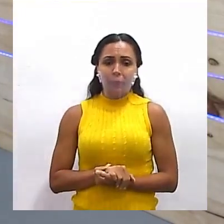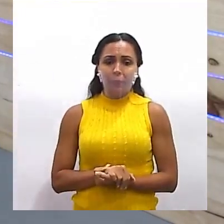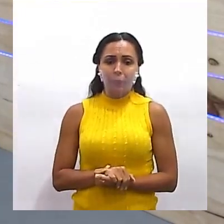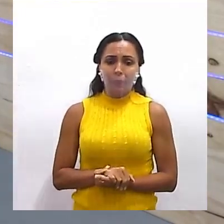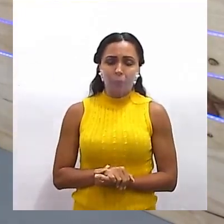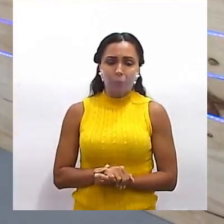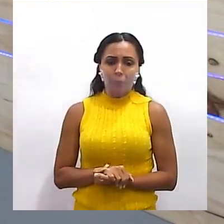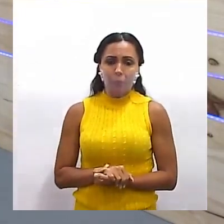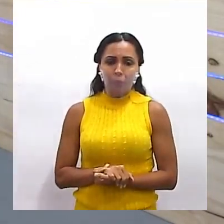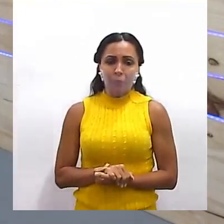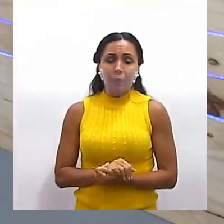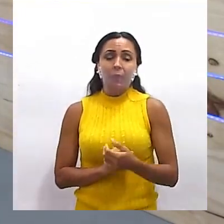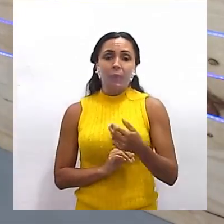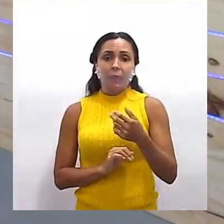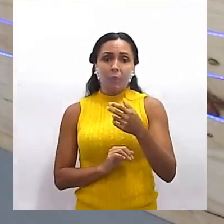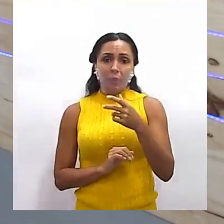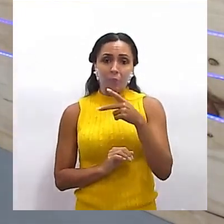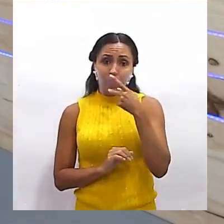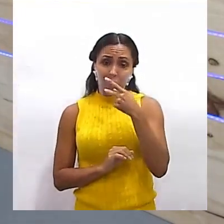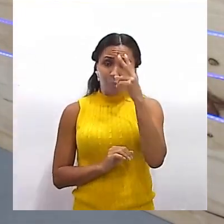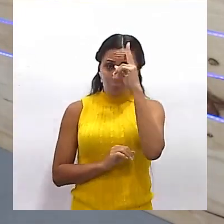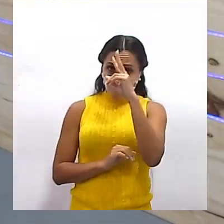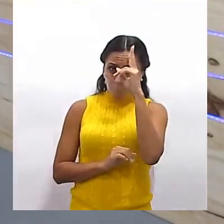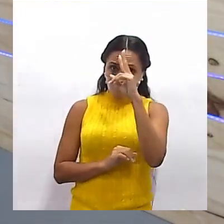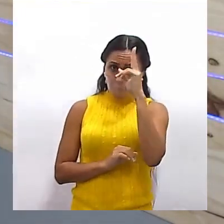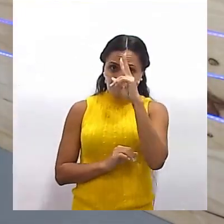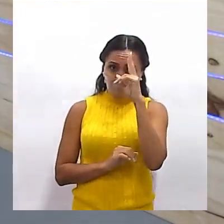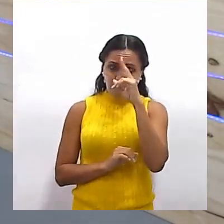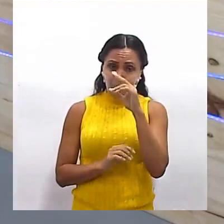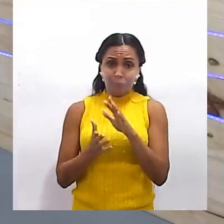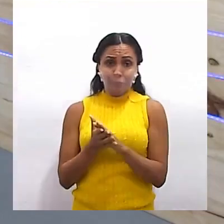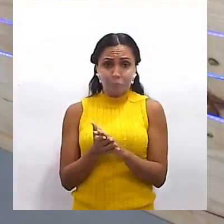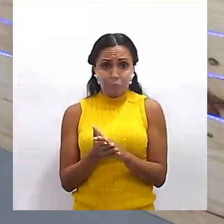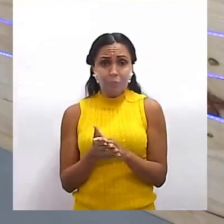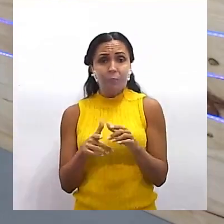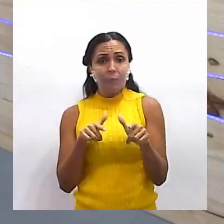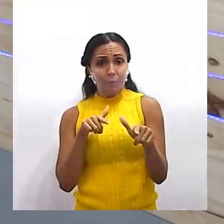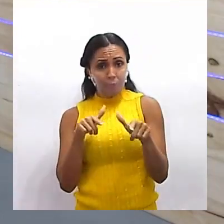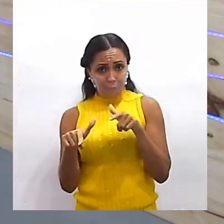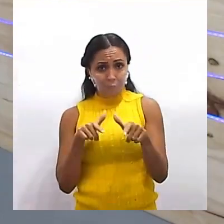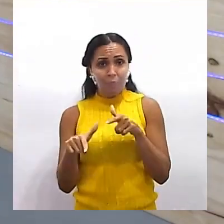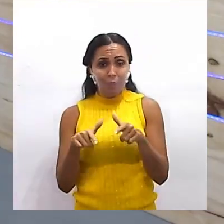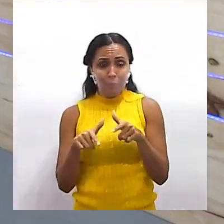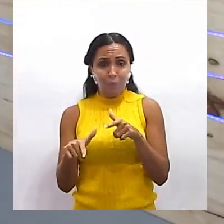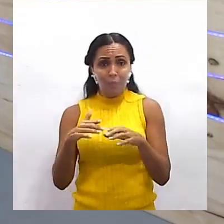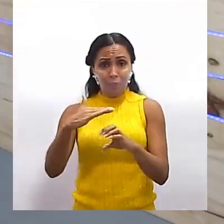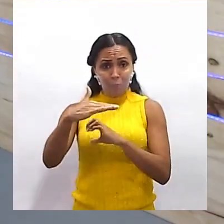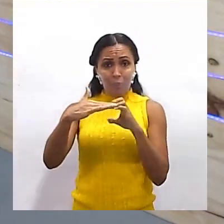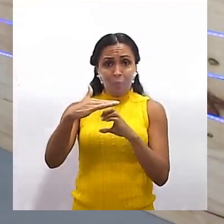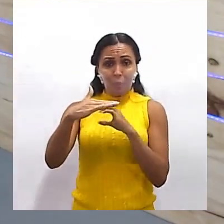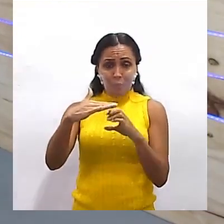O que você falou aí, professor Tiago, me lembrou aqui, eu trabalhei numa